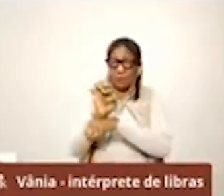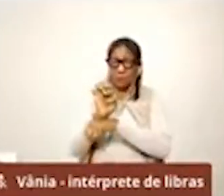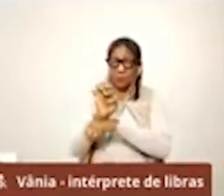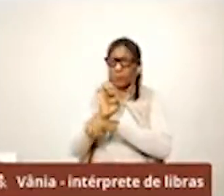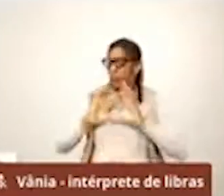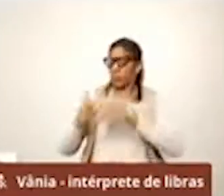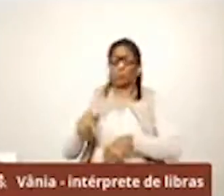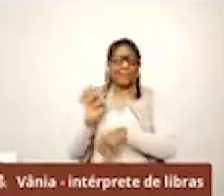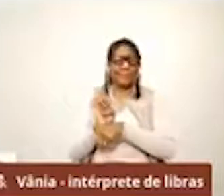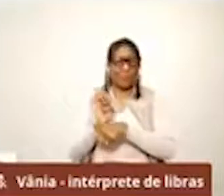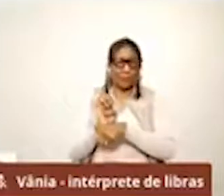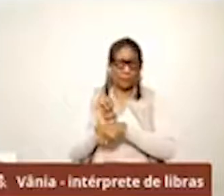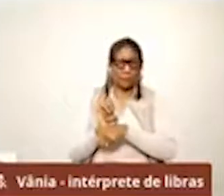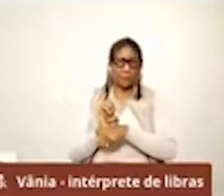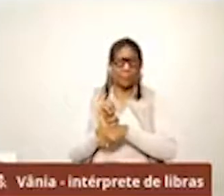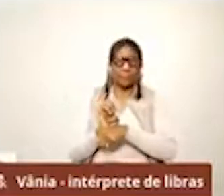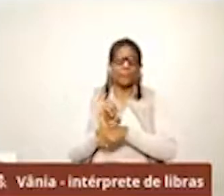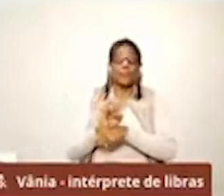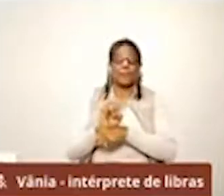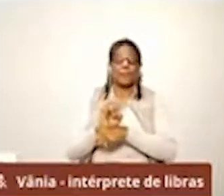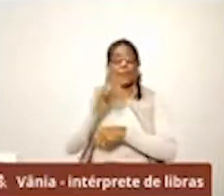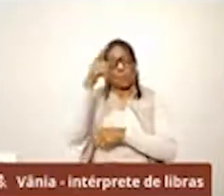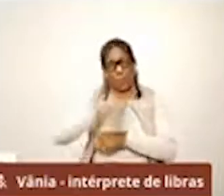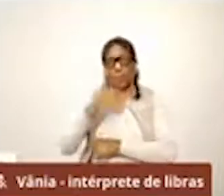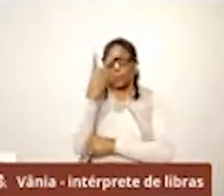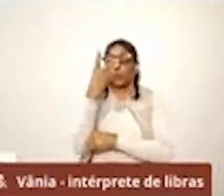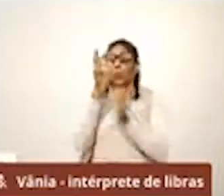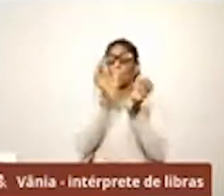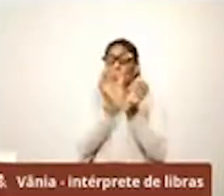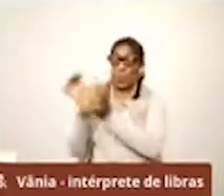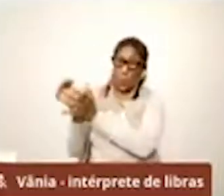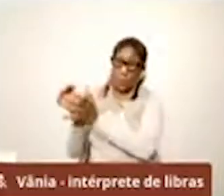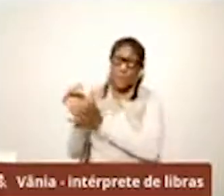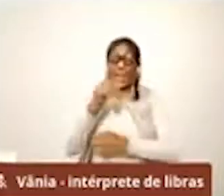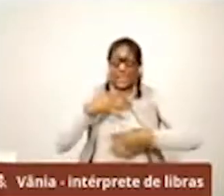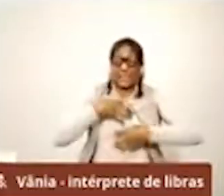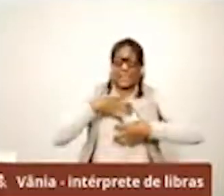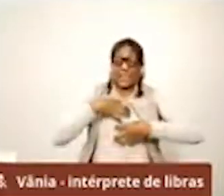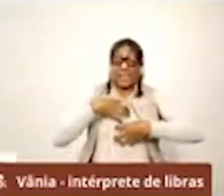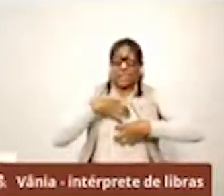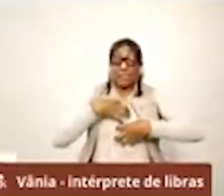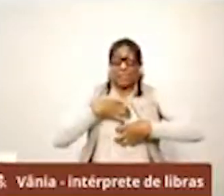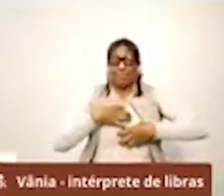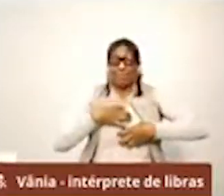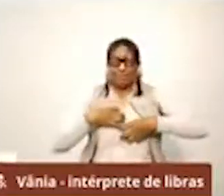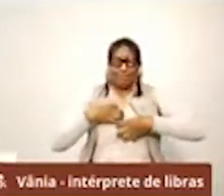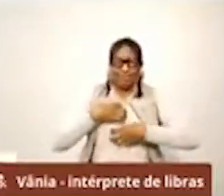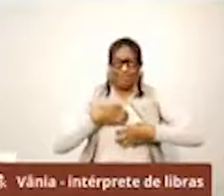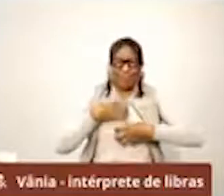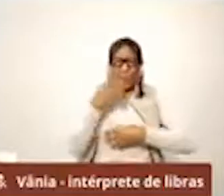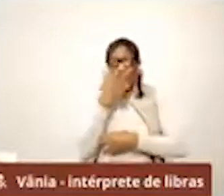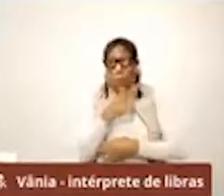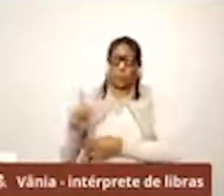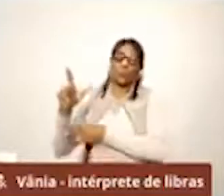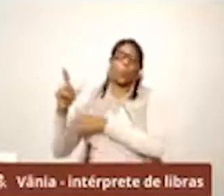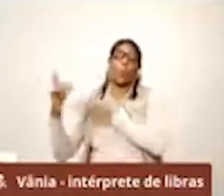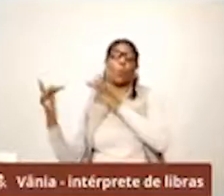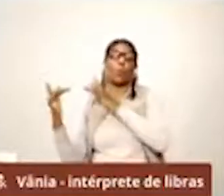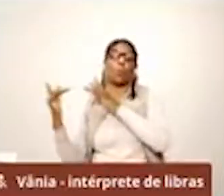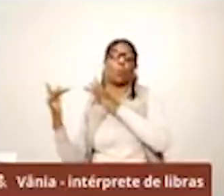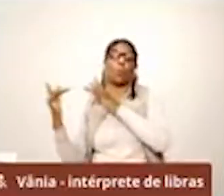os casos sintomáticos e os casos suspeitos por serem contatantes próximos do caso confirmado